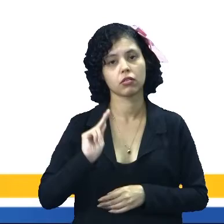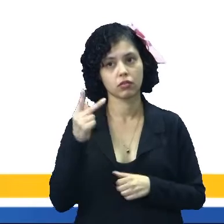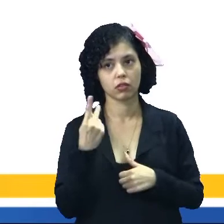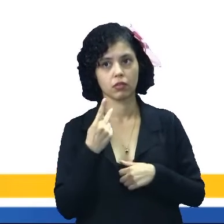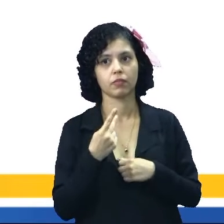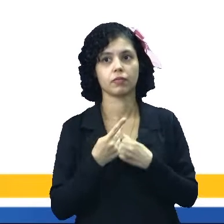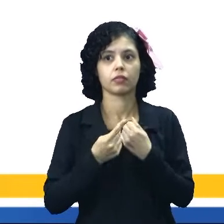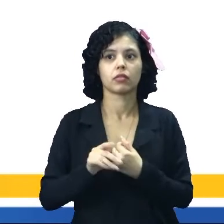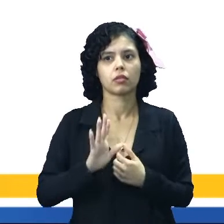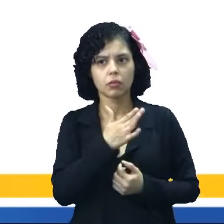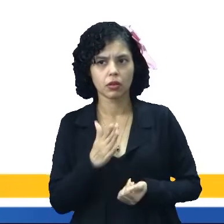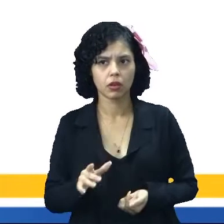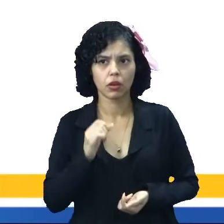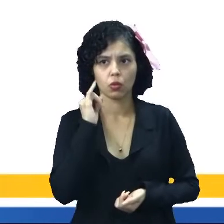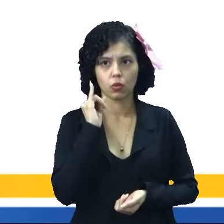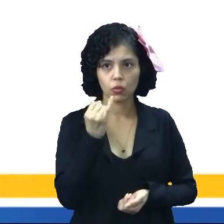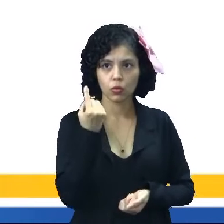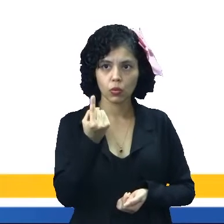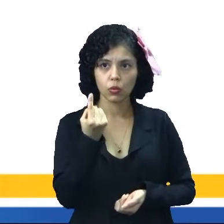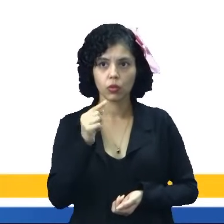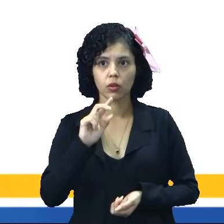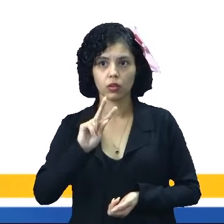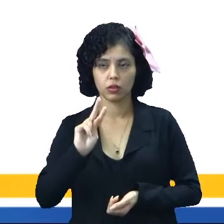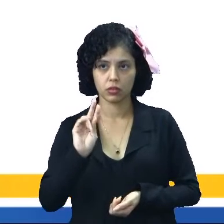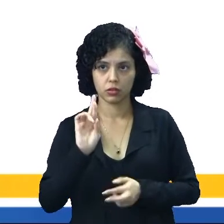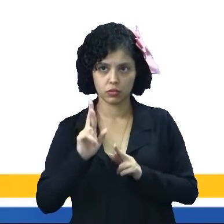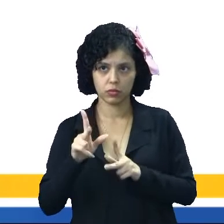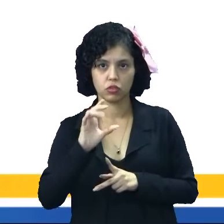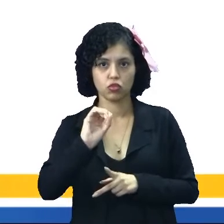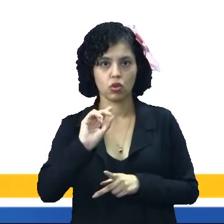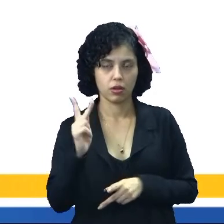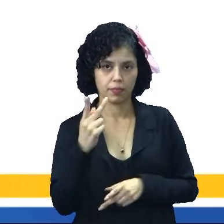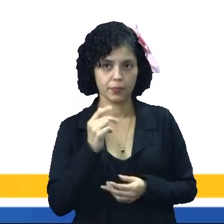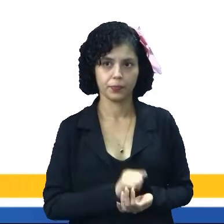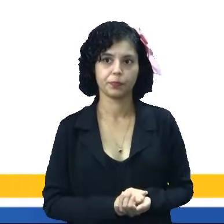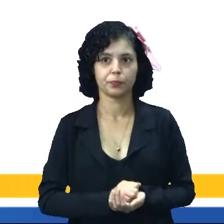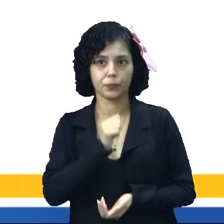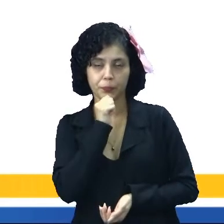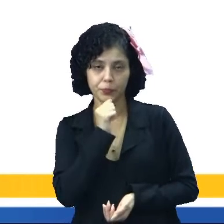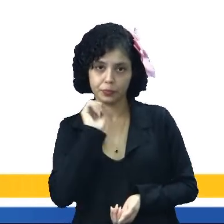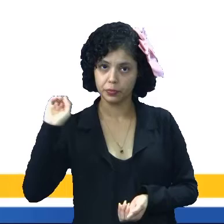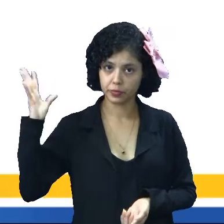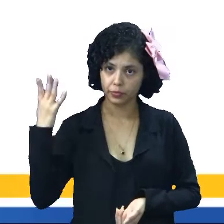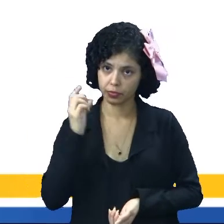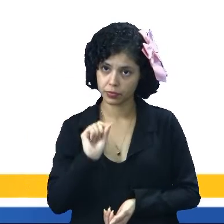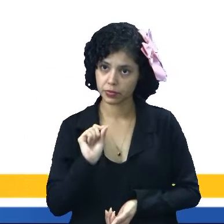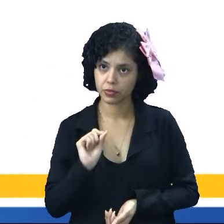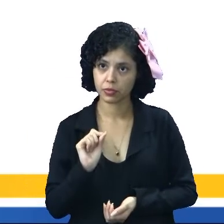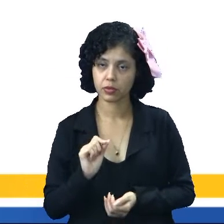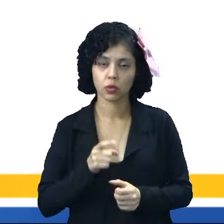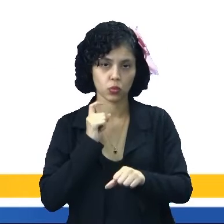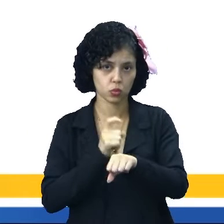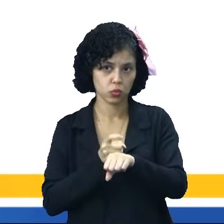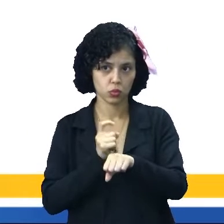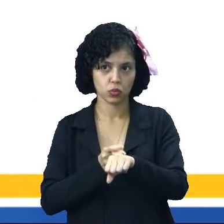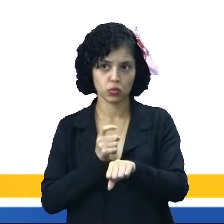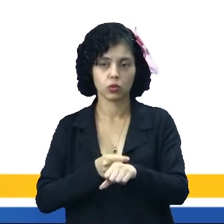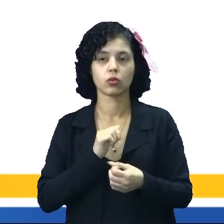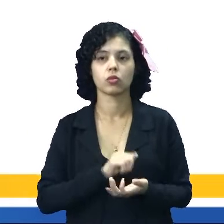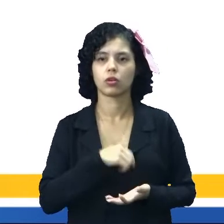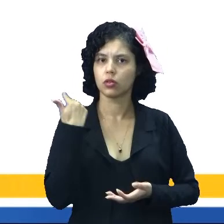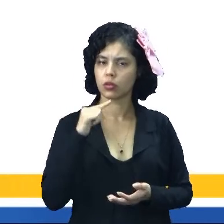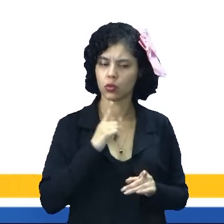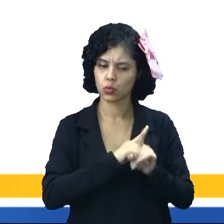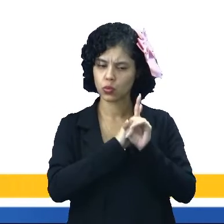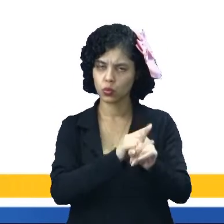hidrogênio e pelo menos um ânion diferente de hidroxila. Nesse caso, os sais em estado sólido, eles